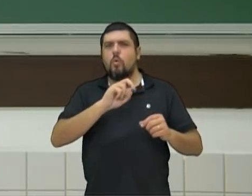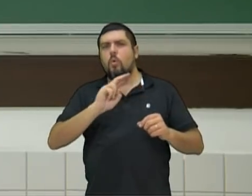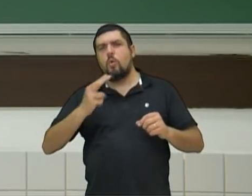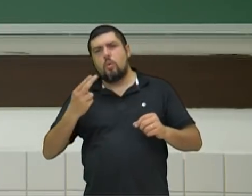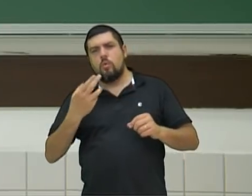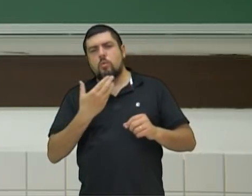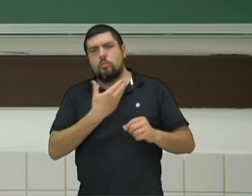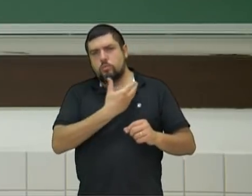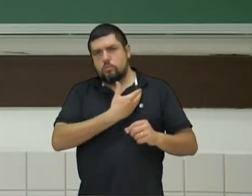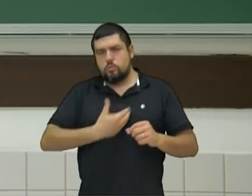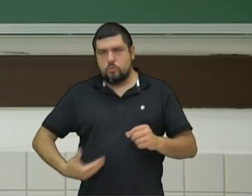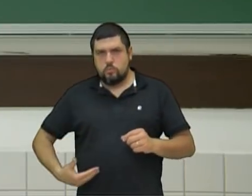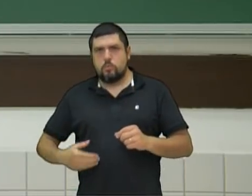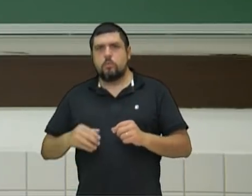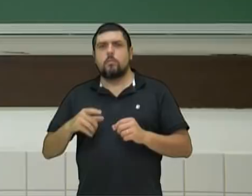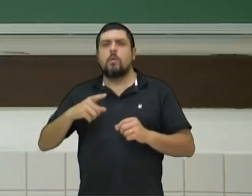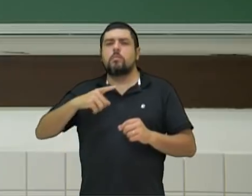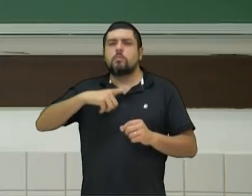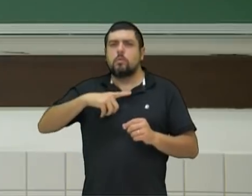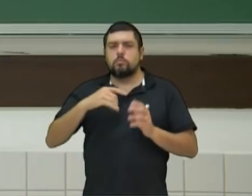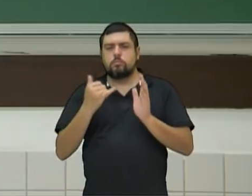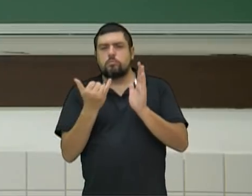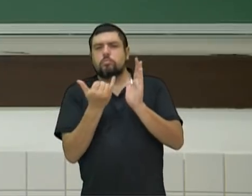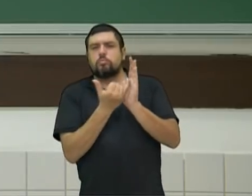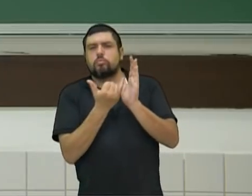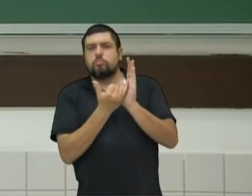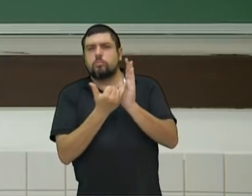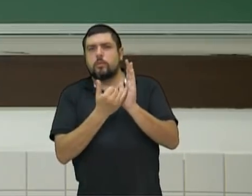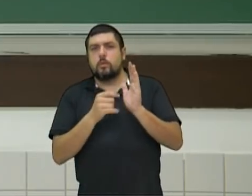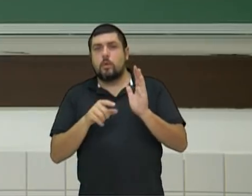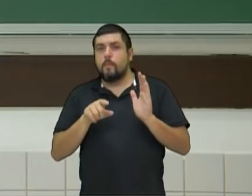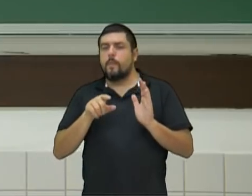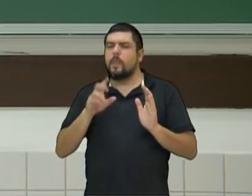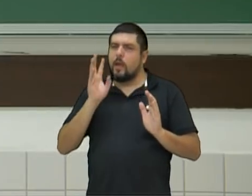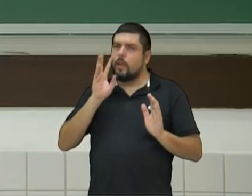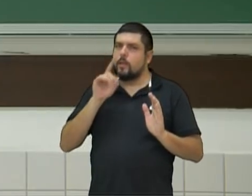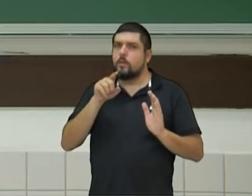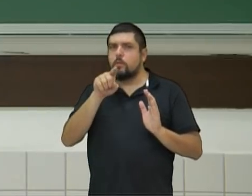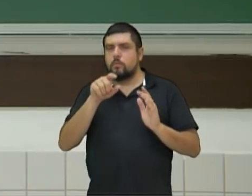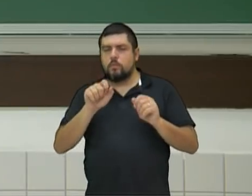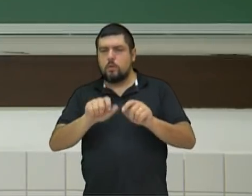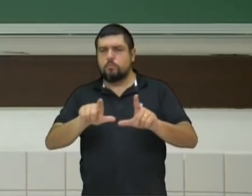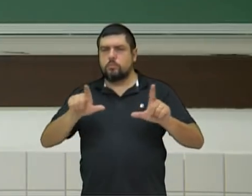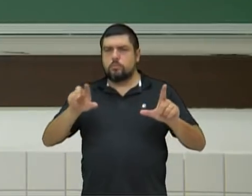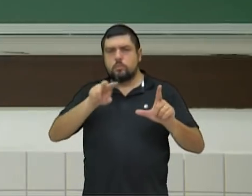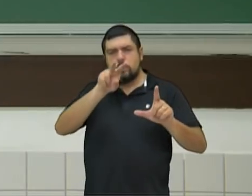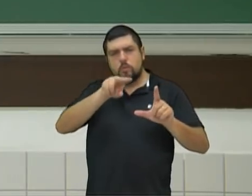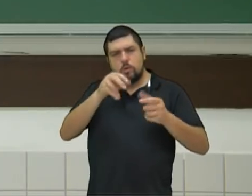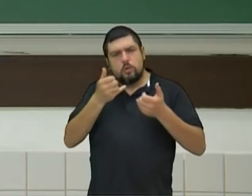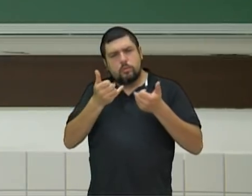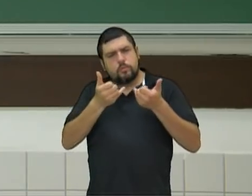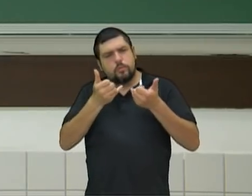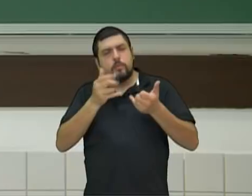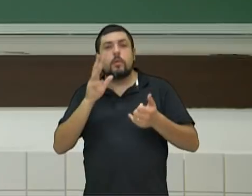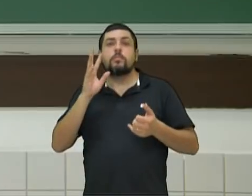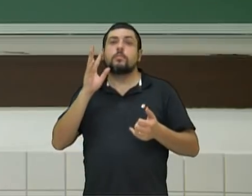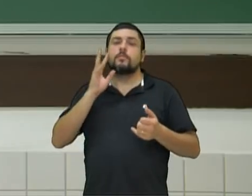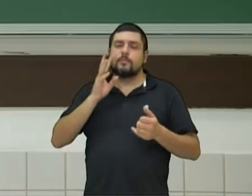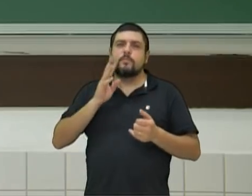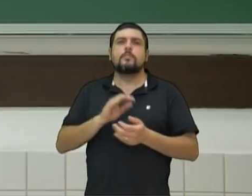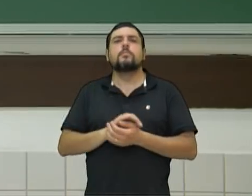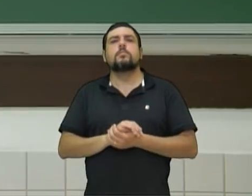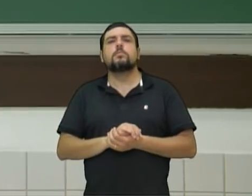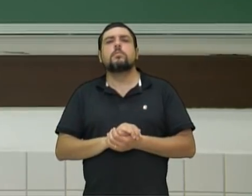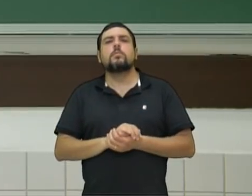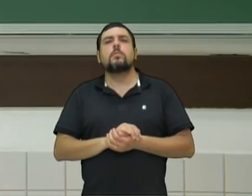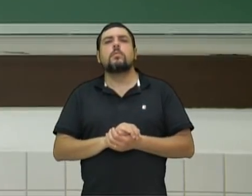estatísticos. Isso é muito legal, você pegar um relatório desse e começar a analisar. Trazem informações muito bacanas, tá bom? E